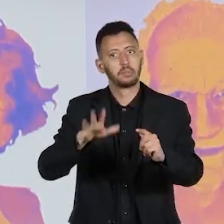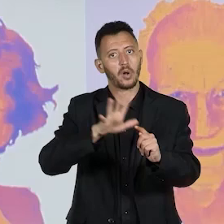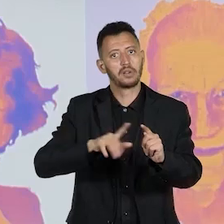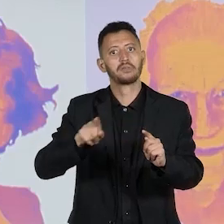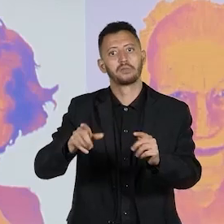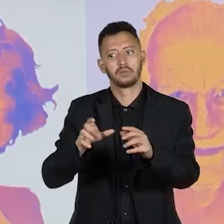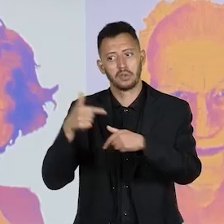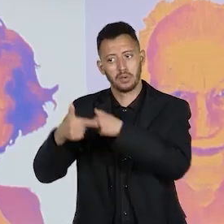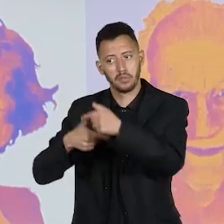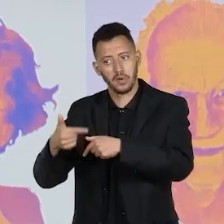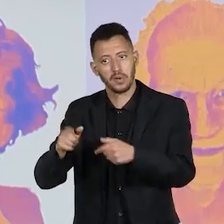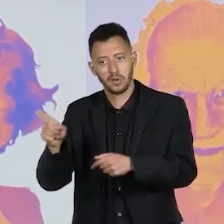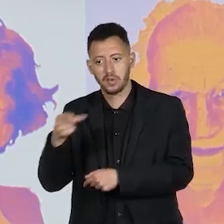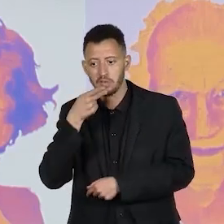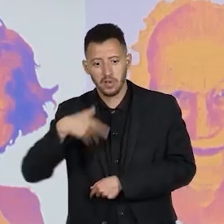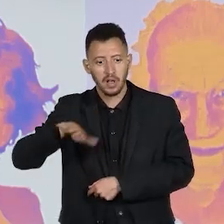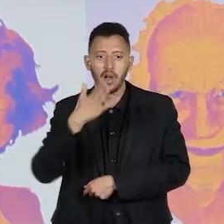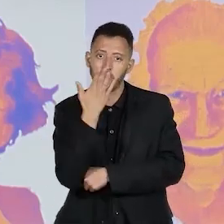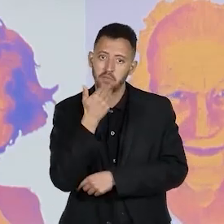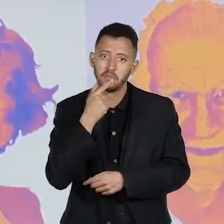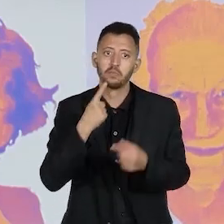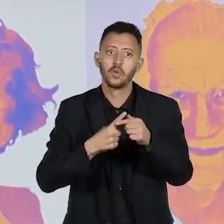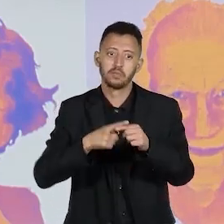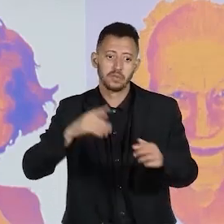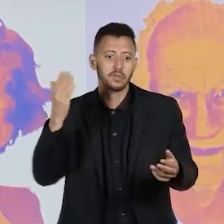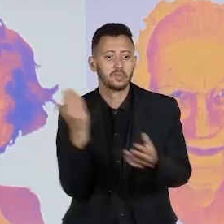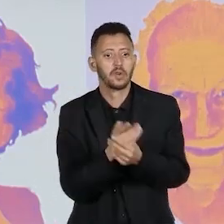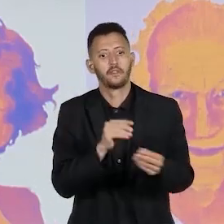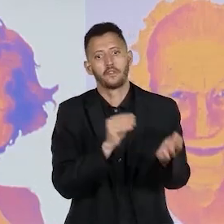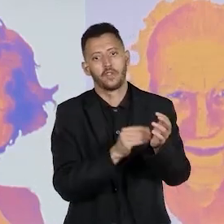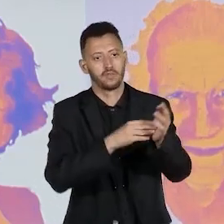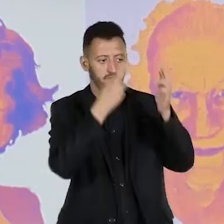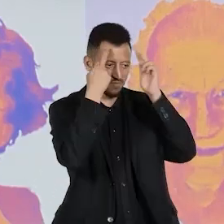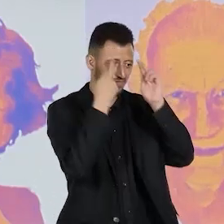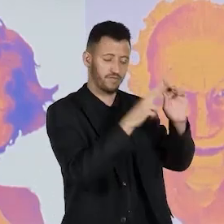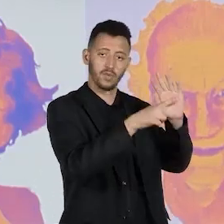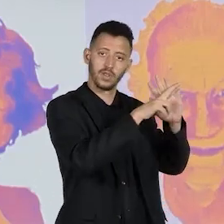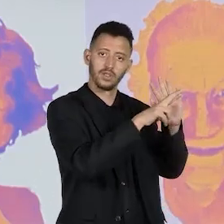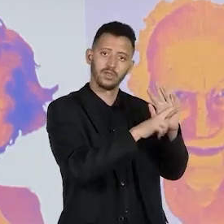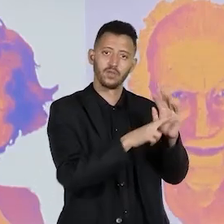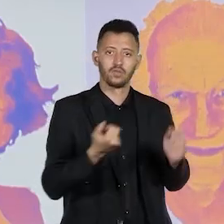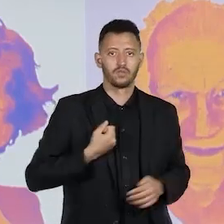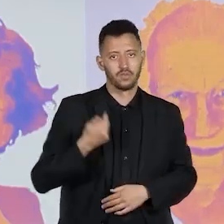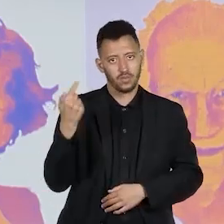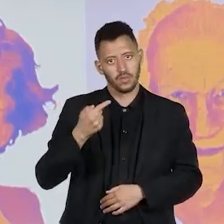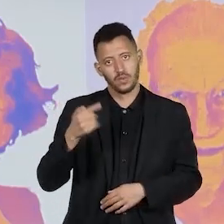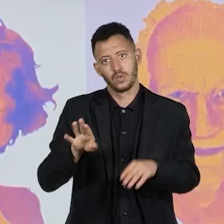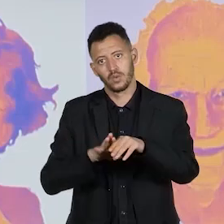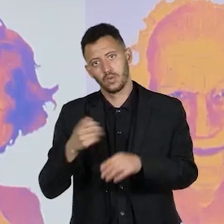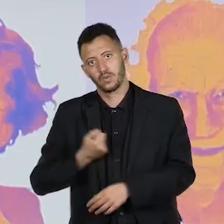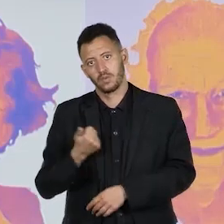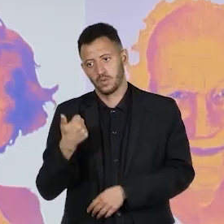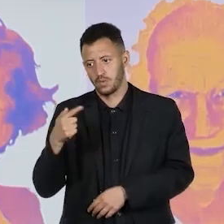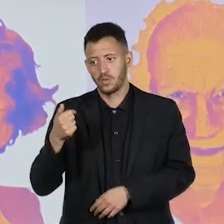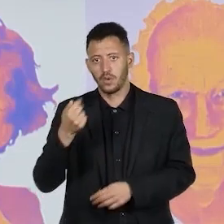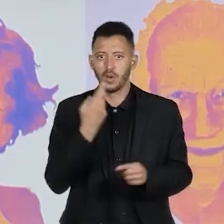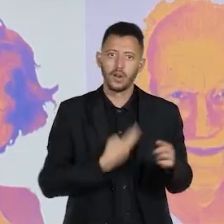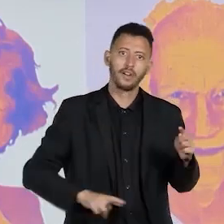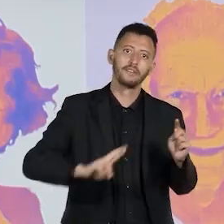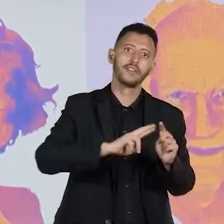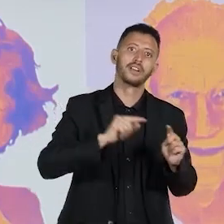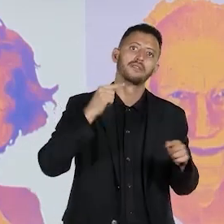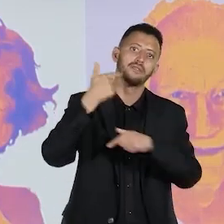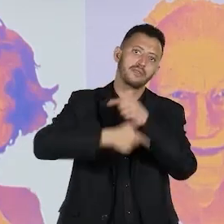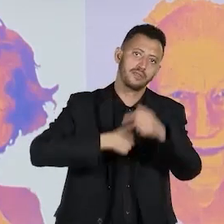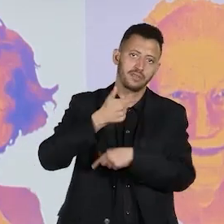por danos morais coletivos. A empresa do ramo alimentício foi processada por descumprir as normas regulamentadoras número 7 e número